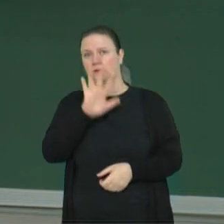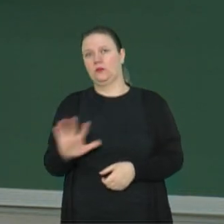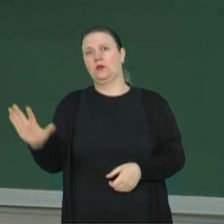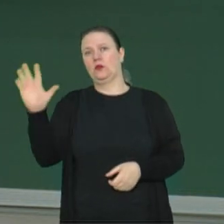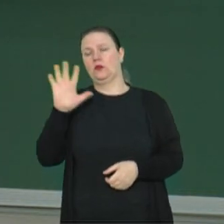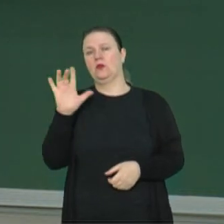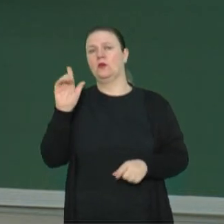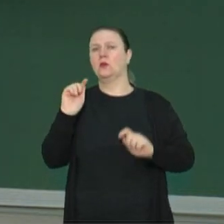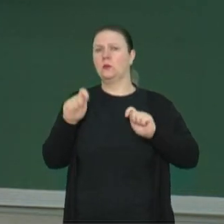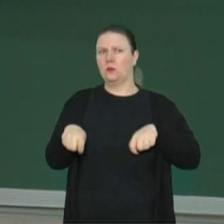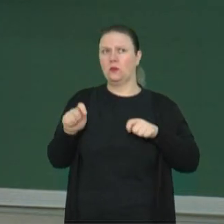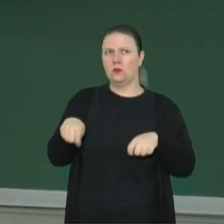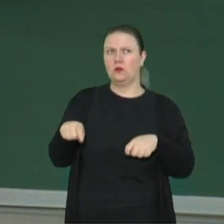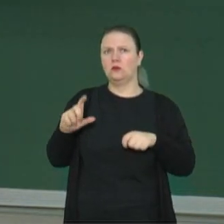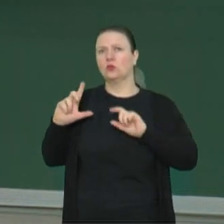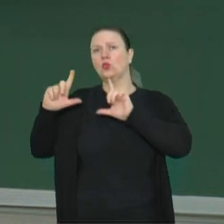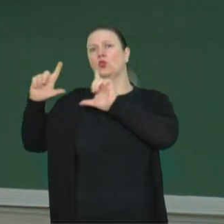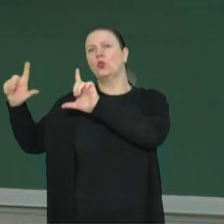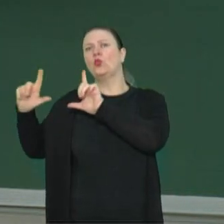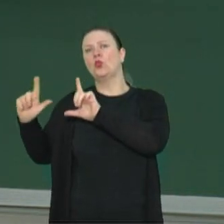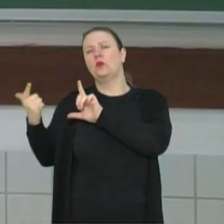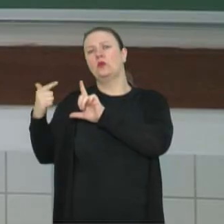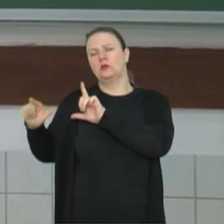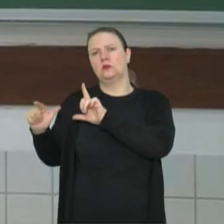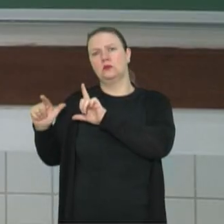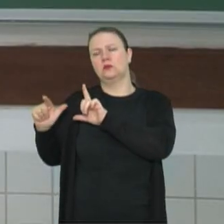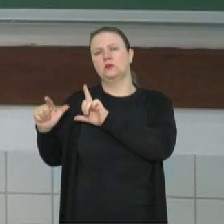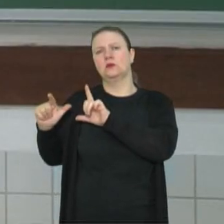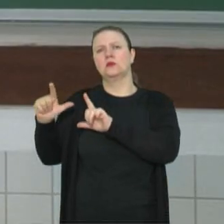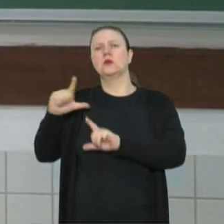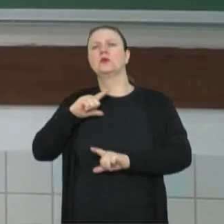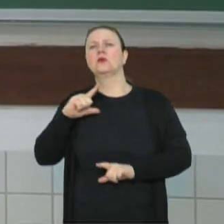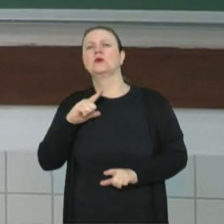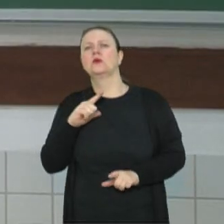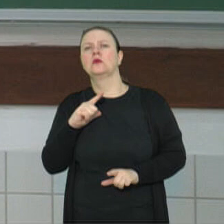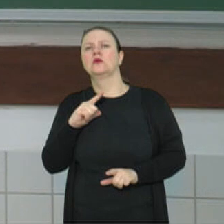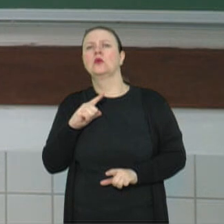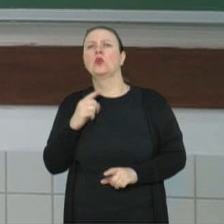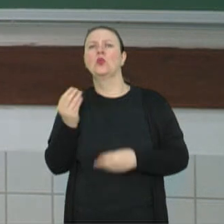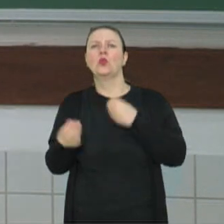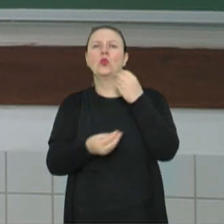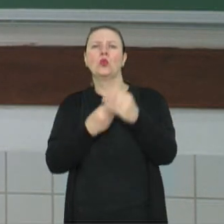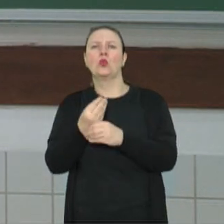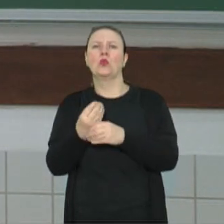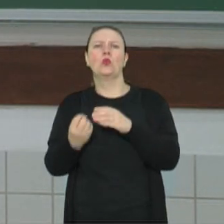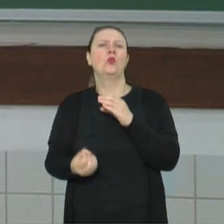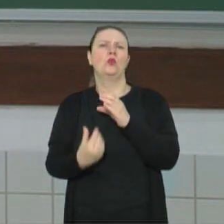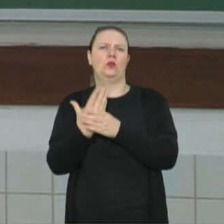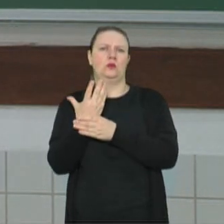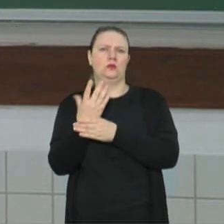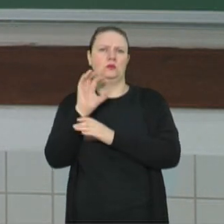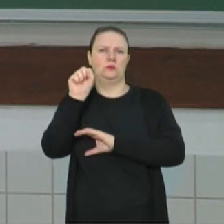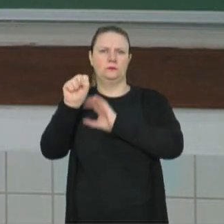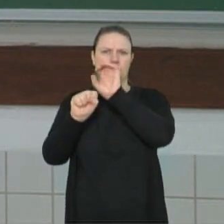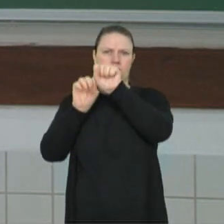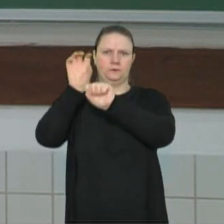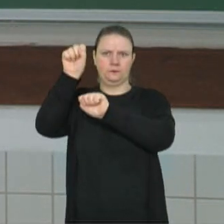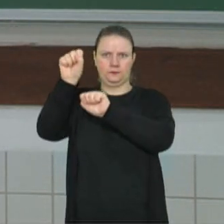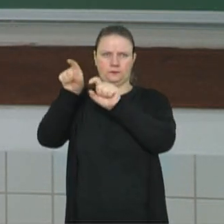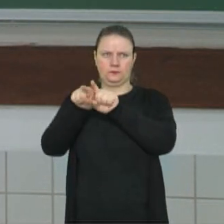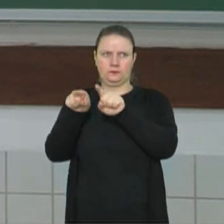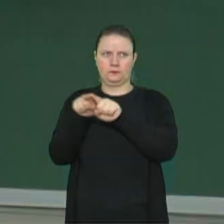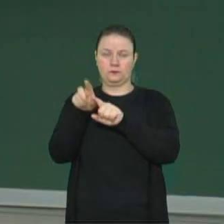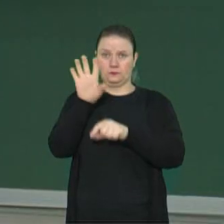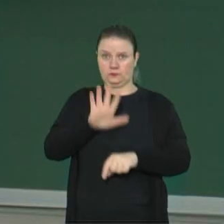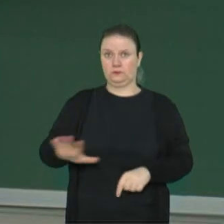situações que podem ser escalada, aqui também temos, então são situações da origem da escalada, Então essa imagem